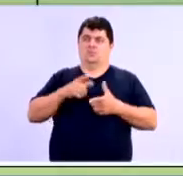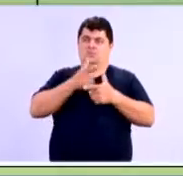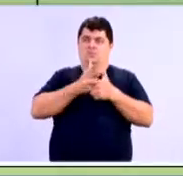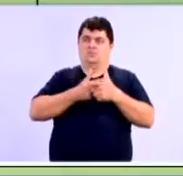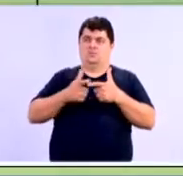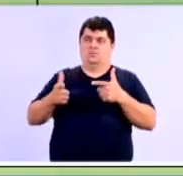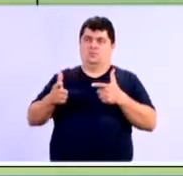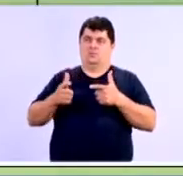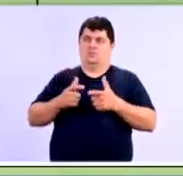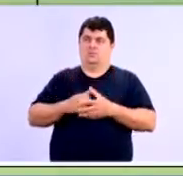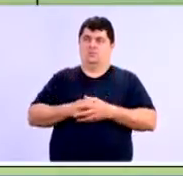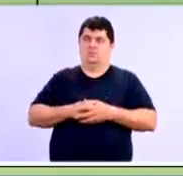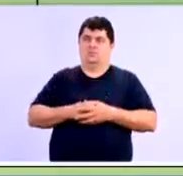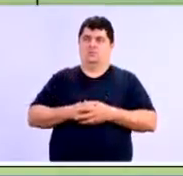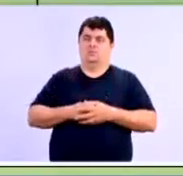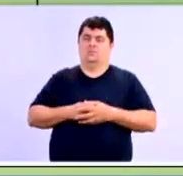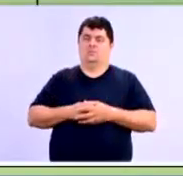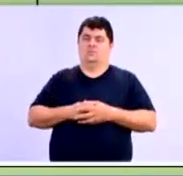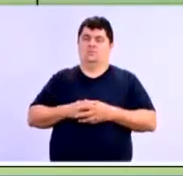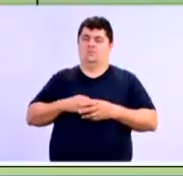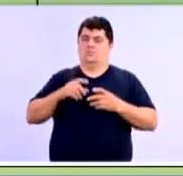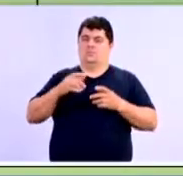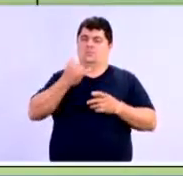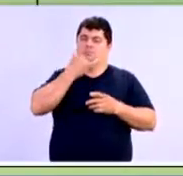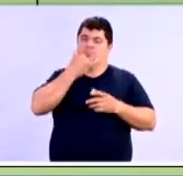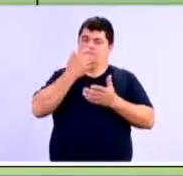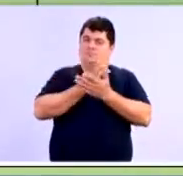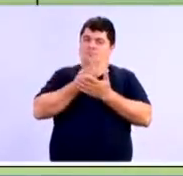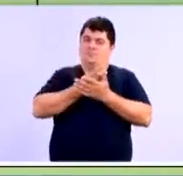ao contrário, né? Resultado bruto. Isso. Desculpa.